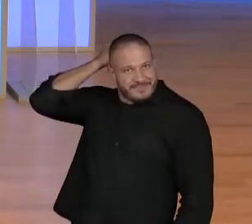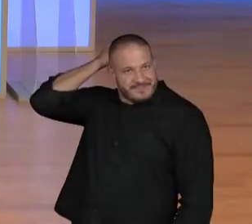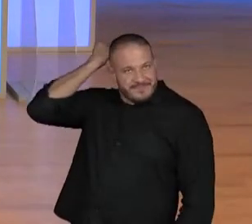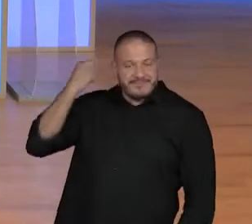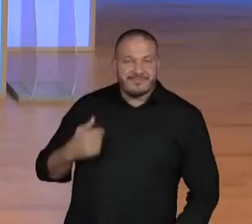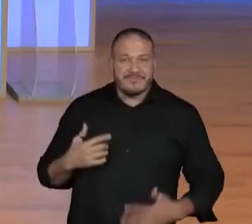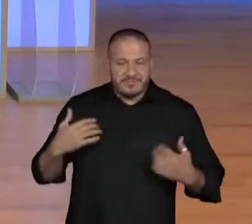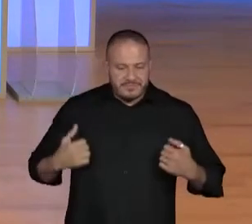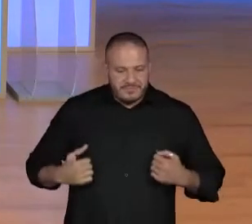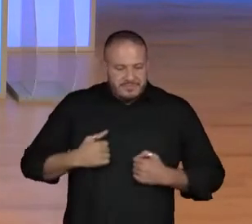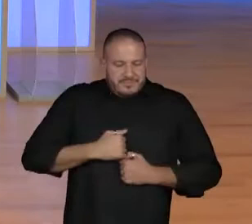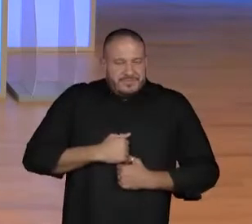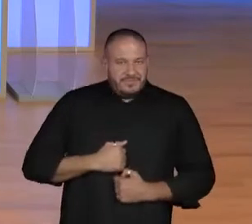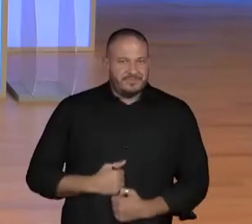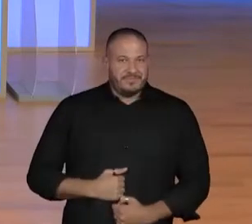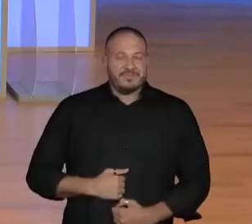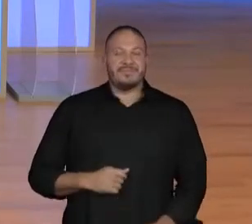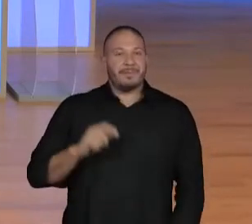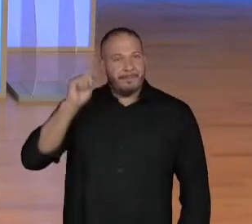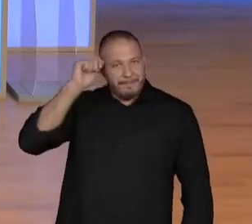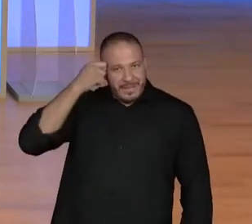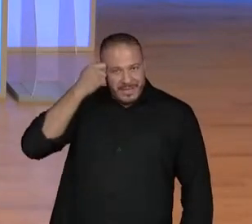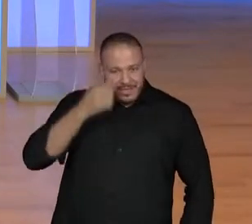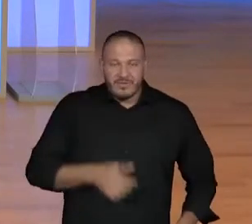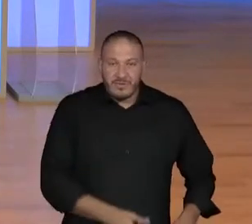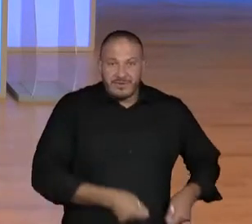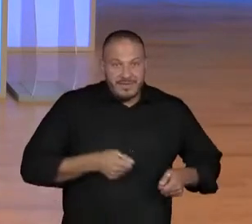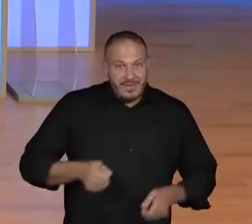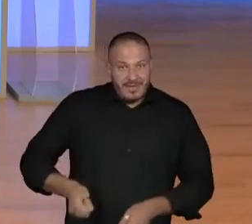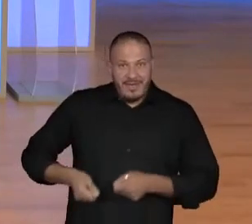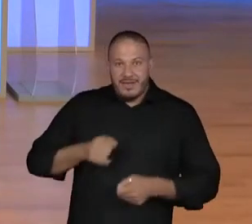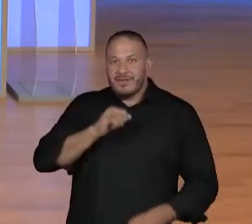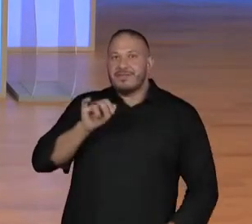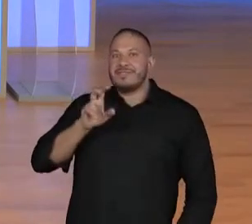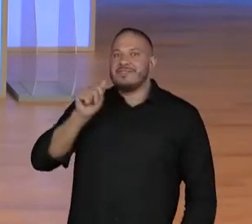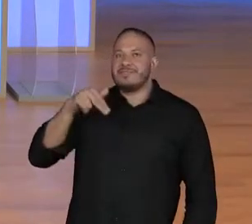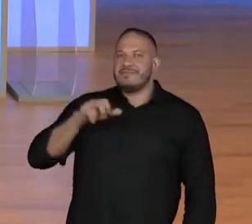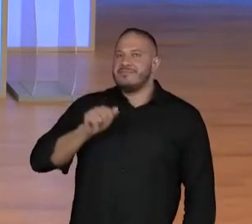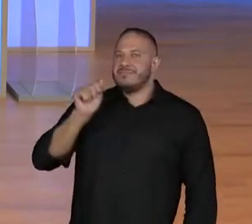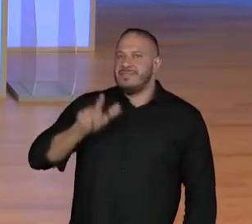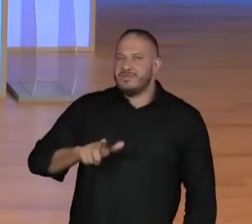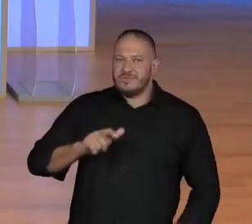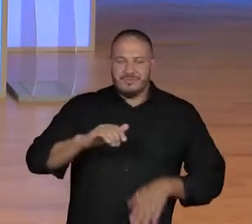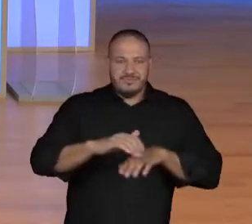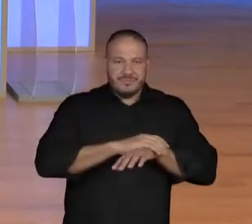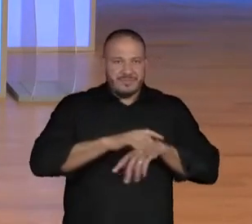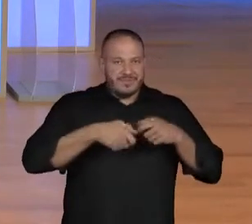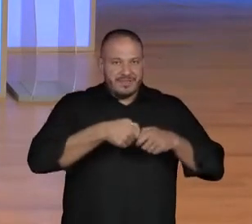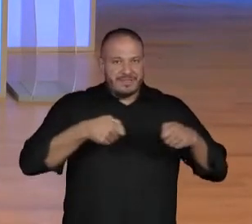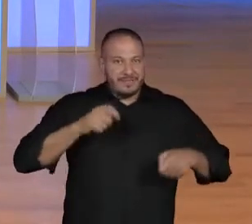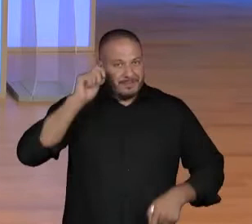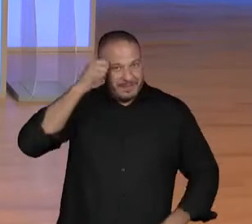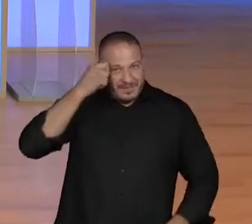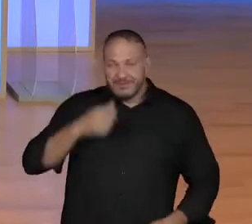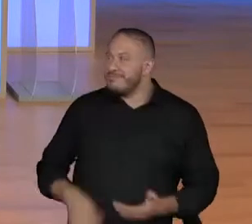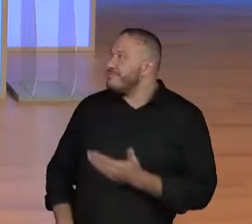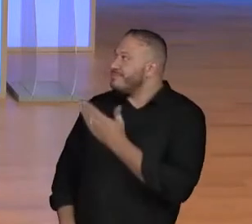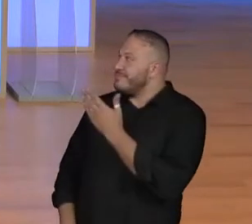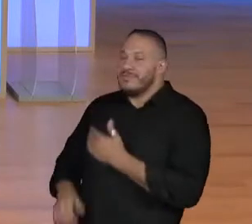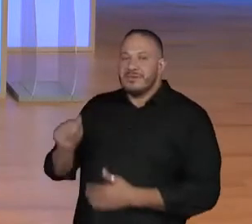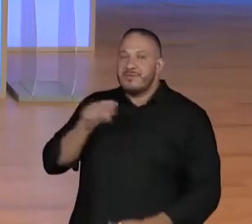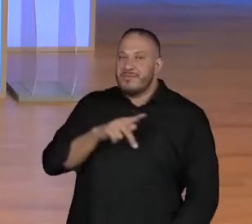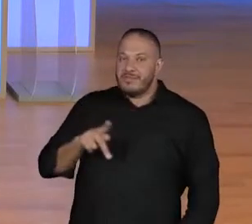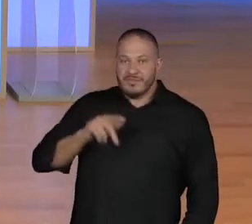estou vestindo um casaco preto, calça jeans azul e tênis preto. Eu, professora Ana Lu, tenho meus